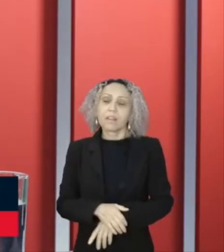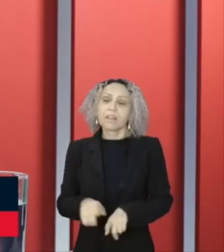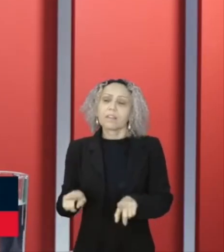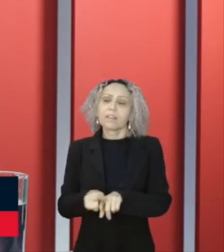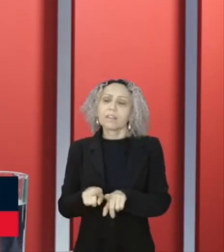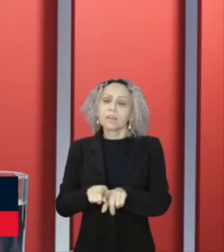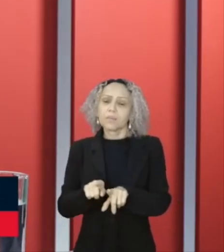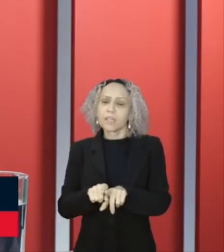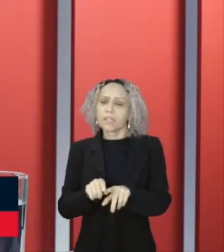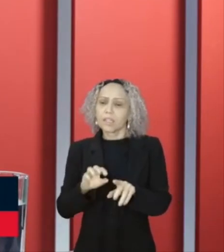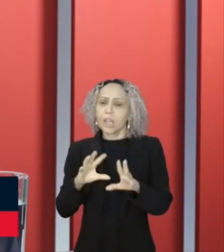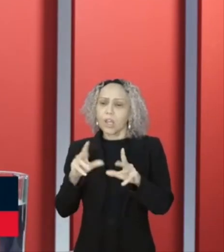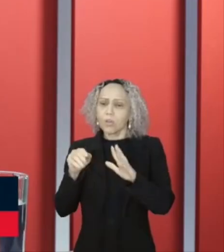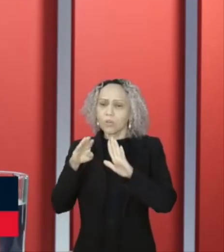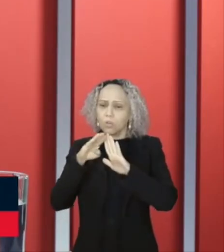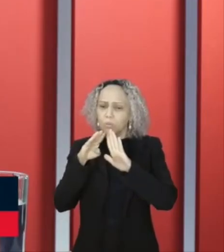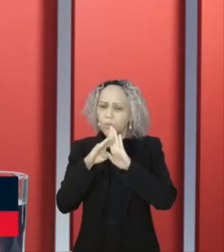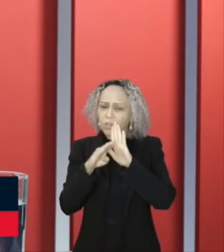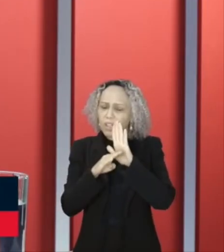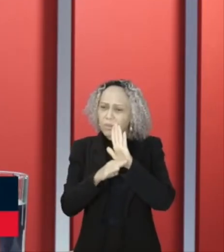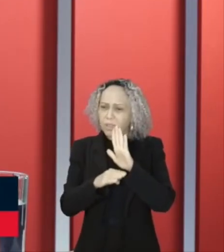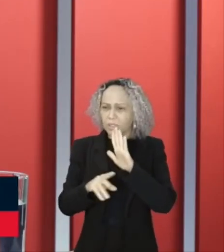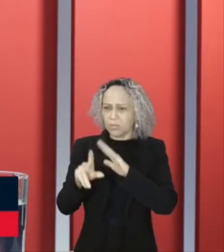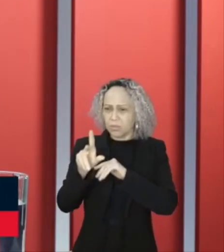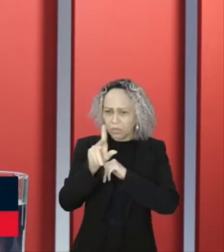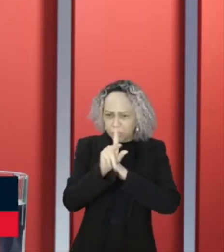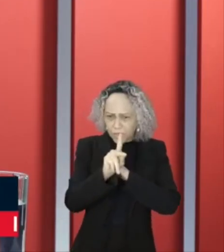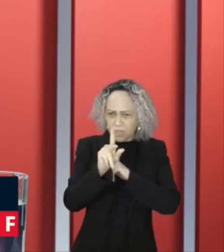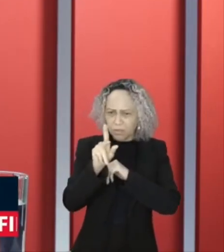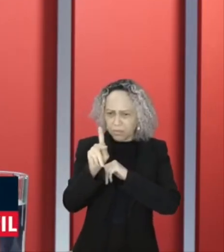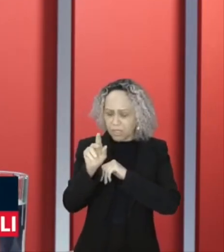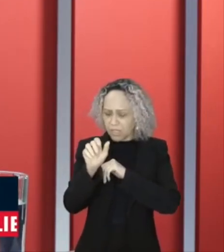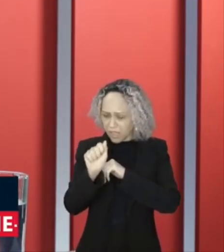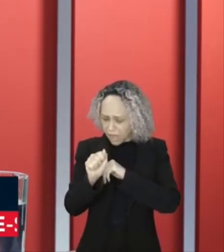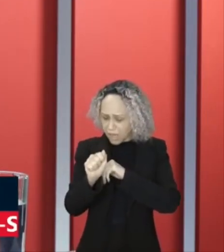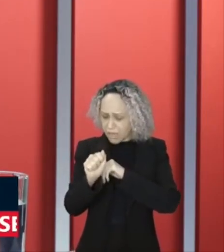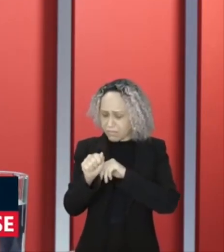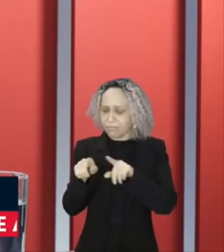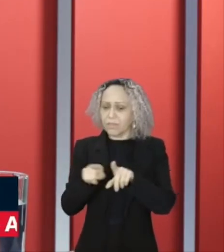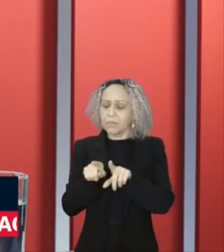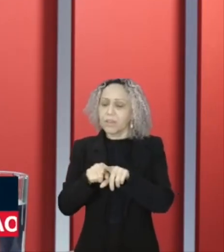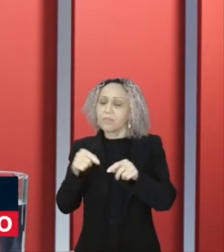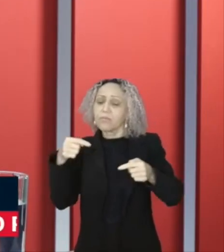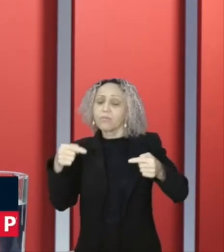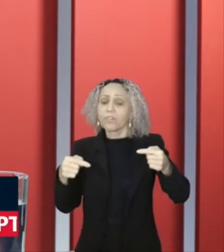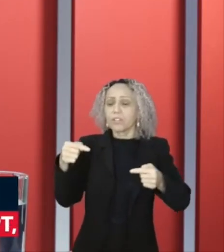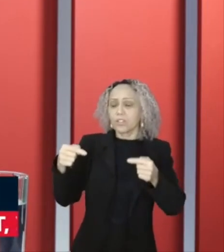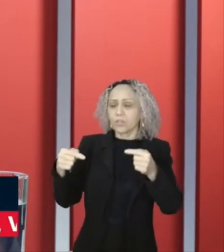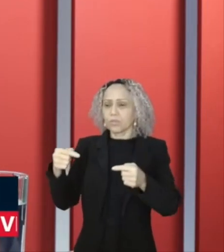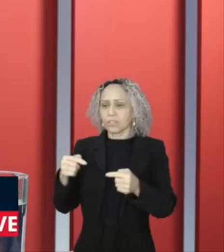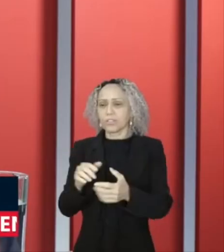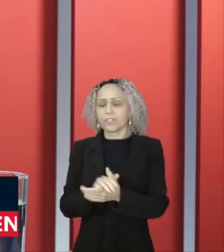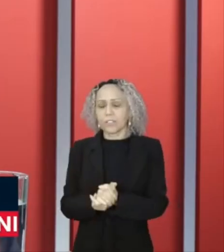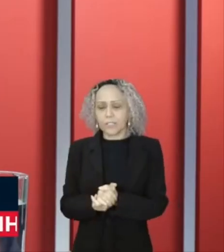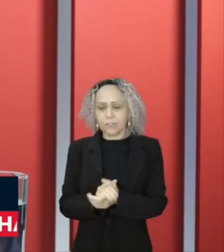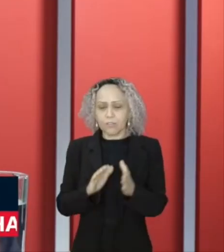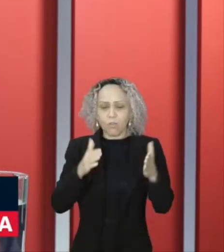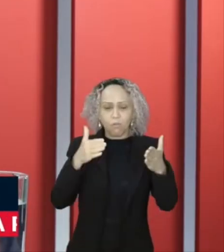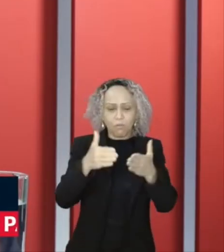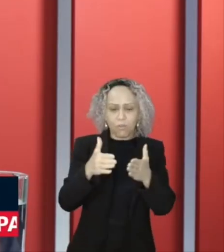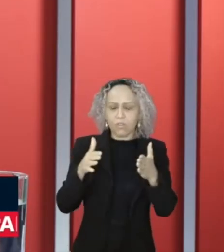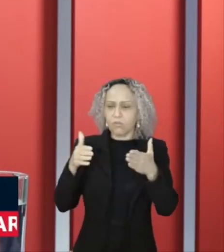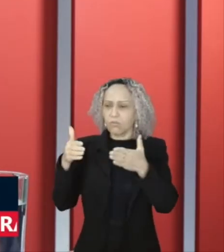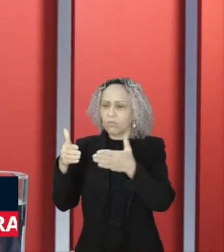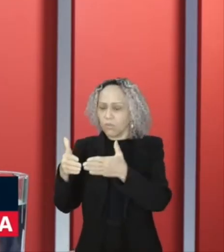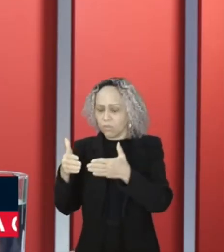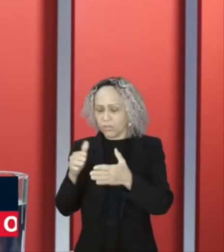PPA foram fartamente discutidos com o Fórum Interconselho. A superação das desigualdades regionais, das desigualdades de